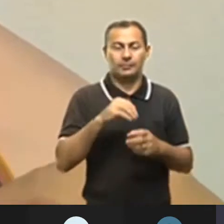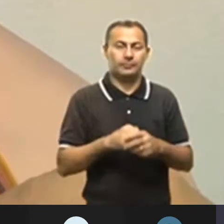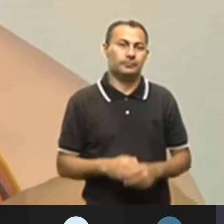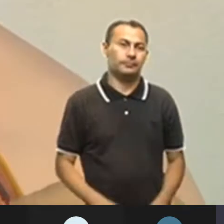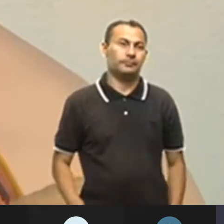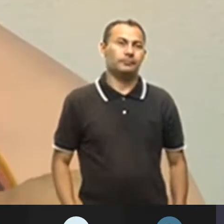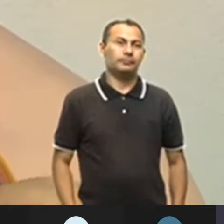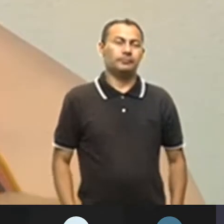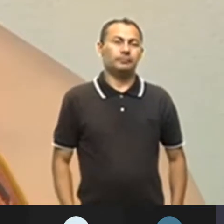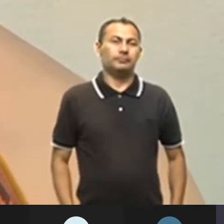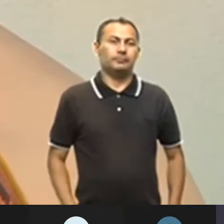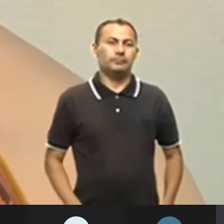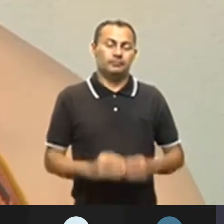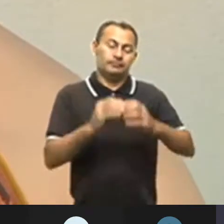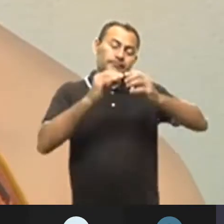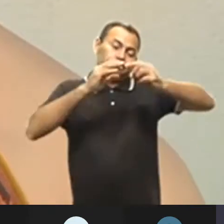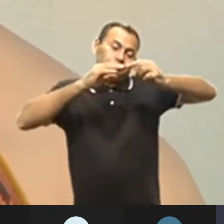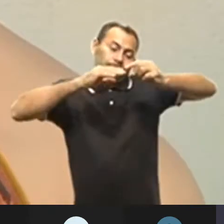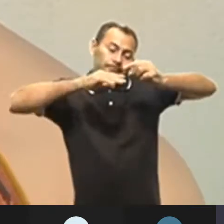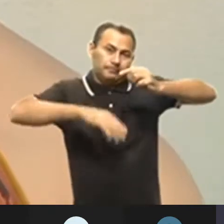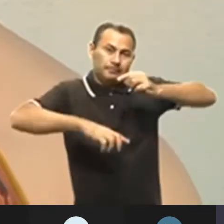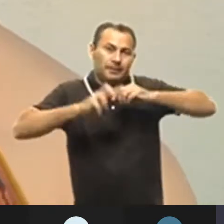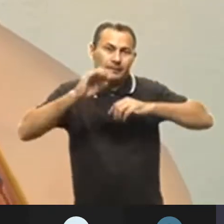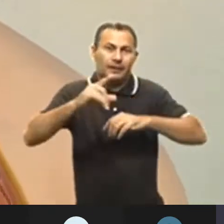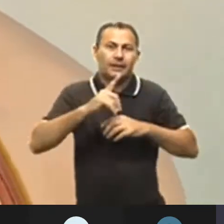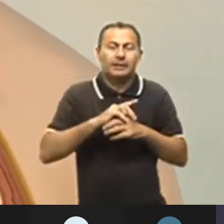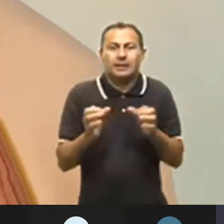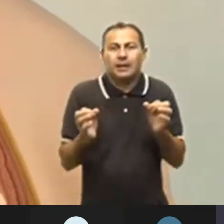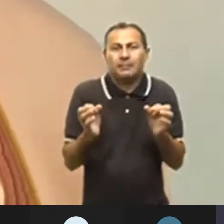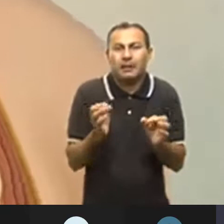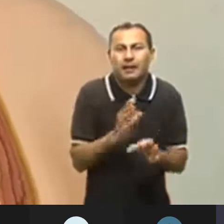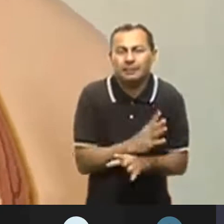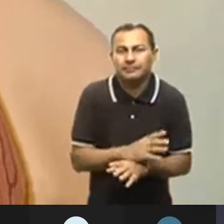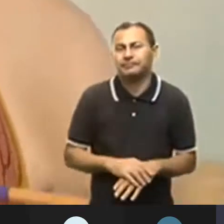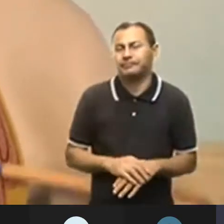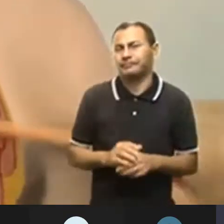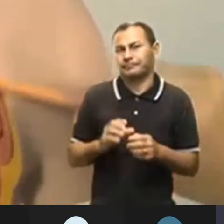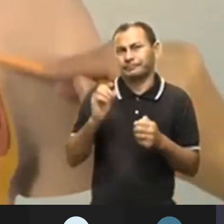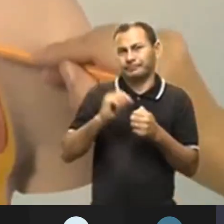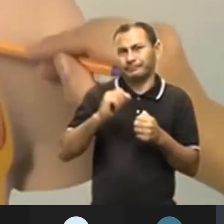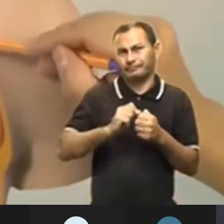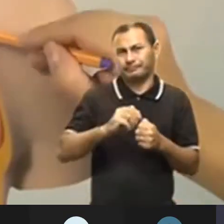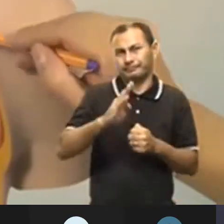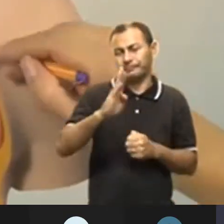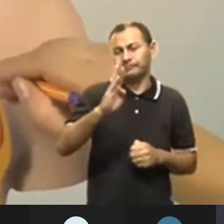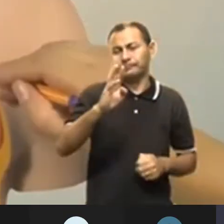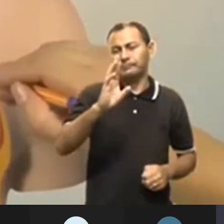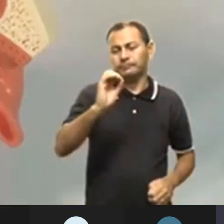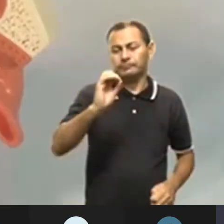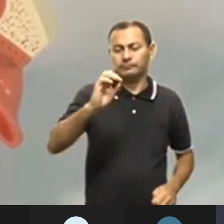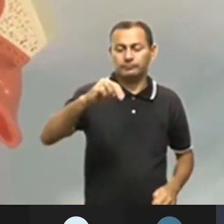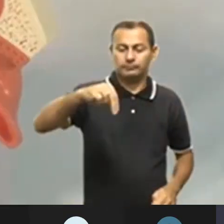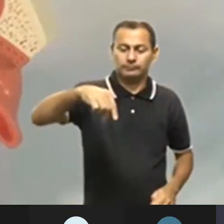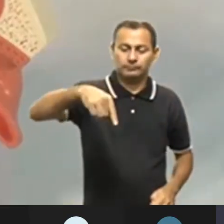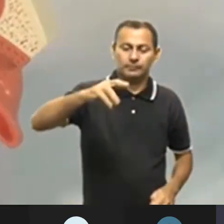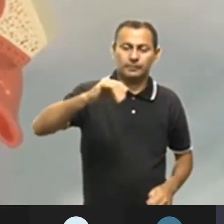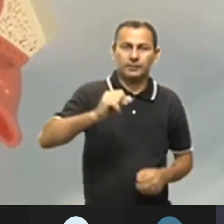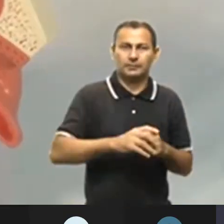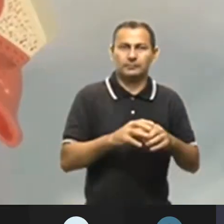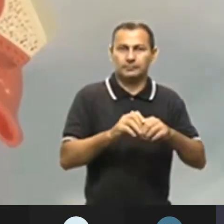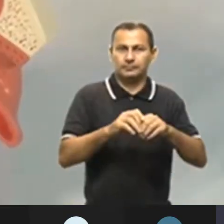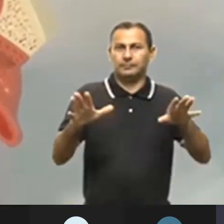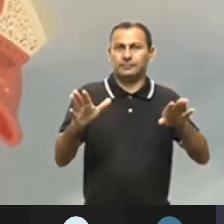né, então, descendo e ela vai terminar, né, ali formando os brônquios e os brônquios